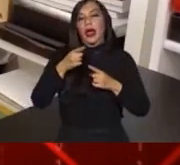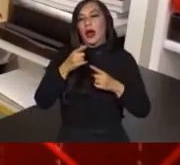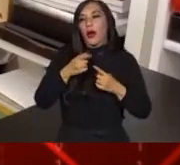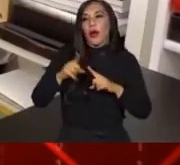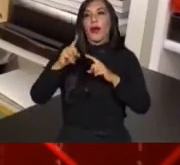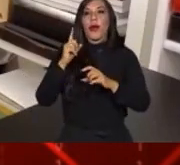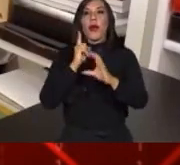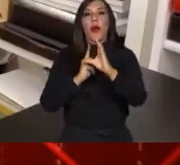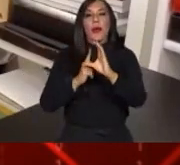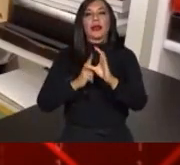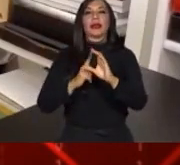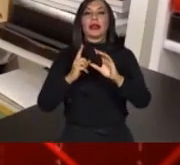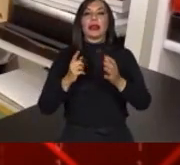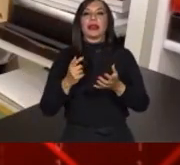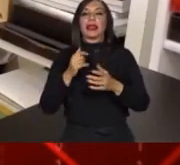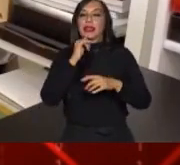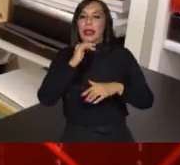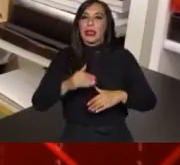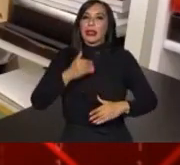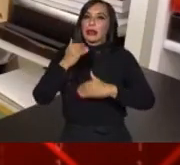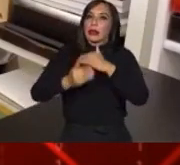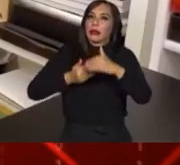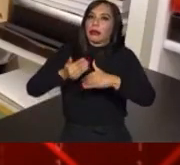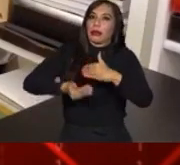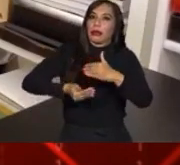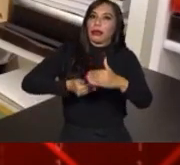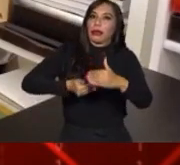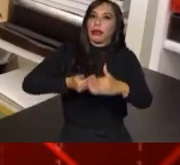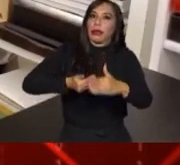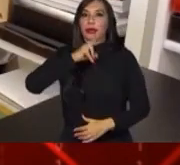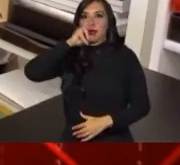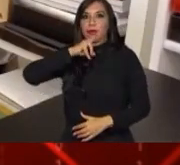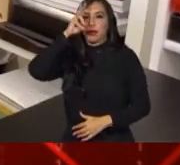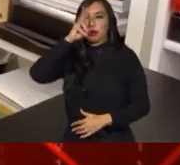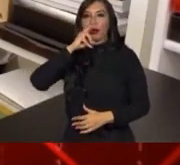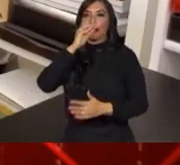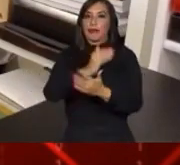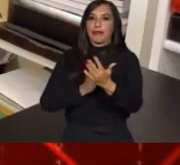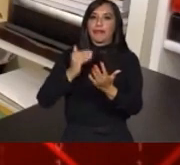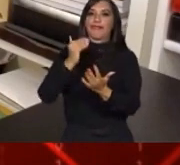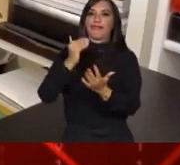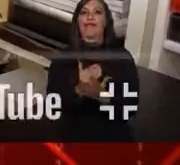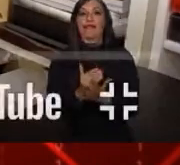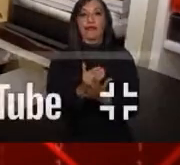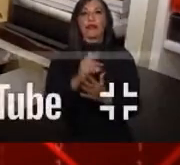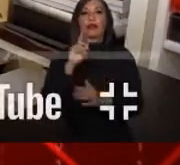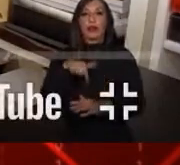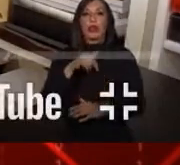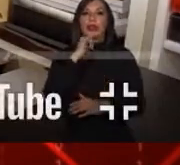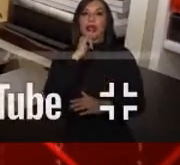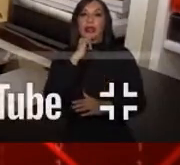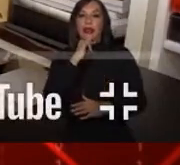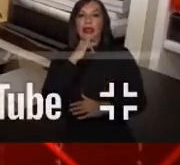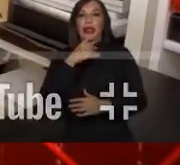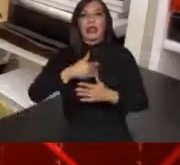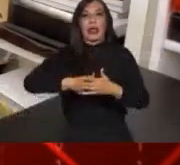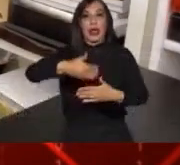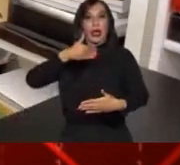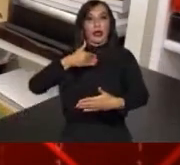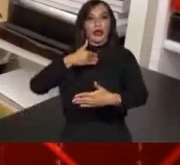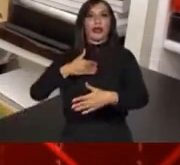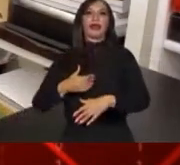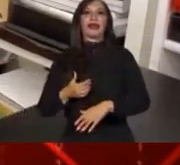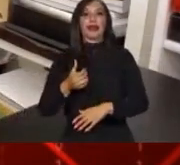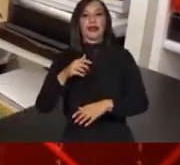muito intensiva, que vai se acirrar, né, grandemente nas vésperas